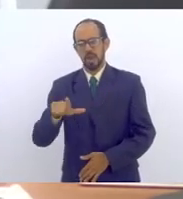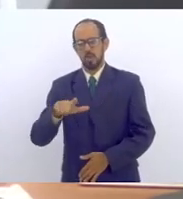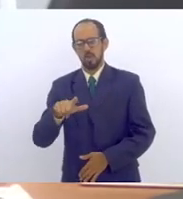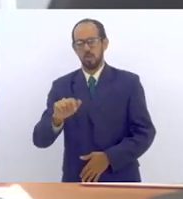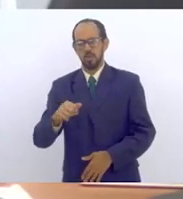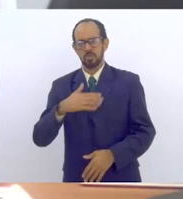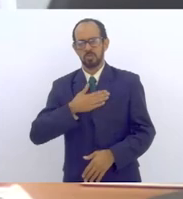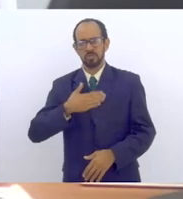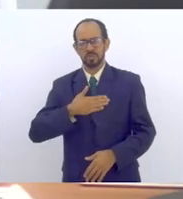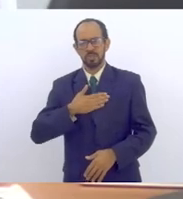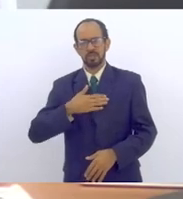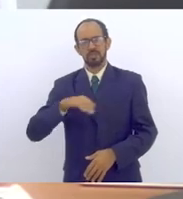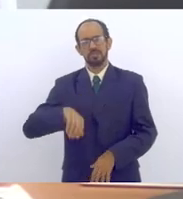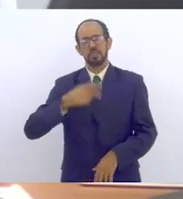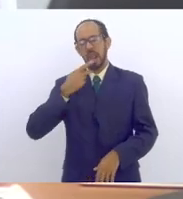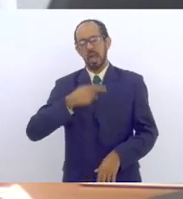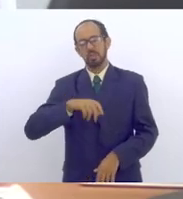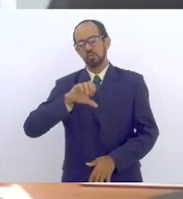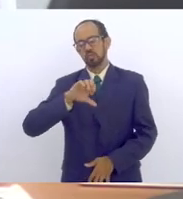os